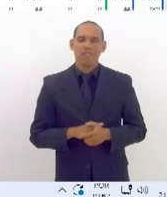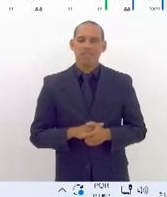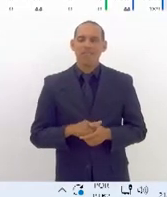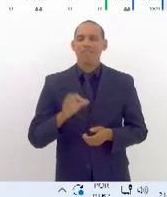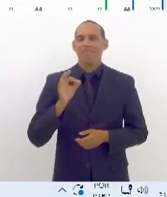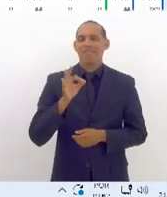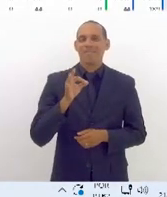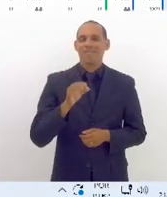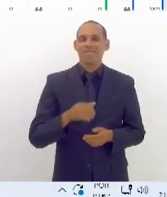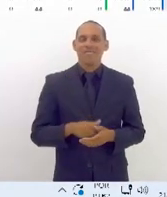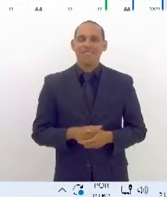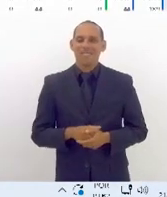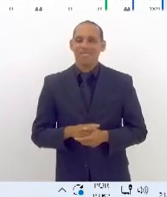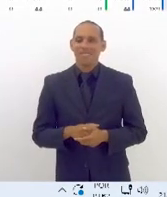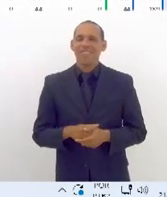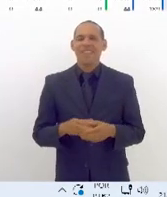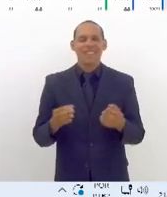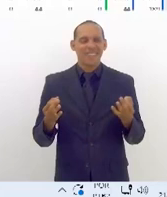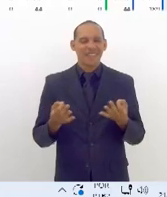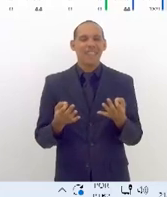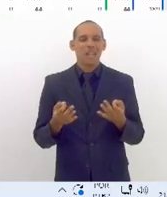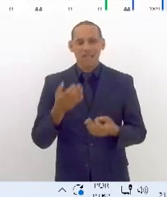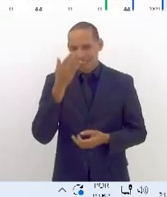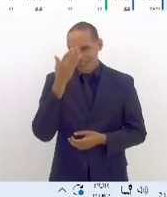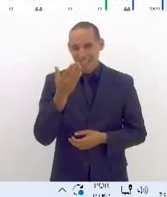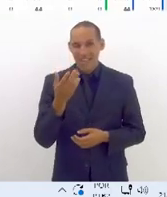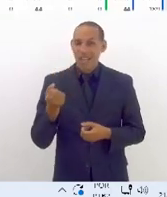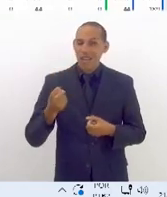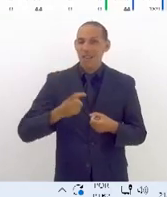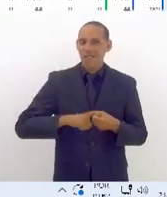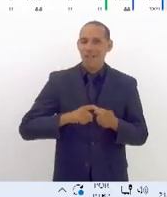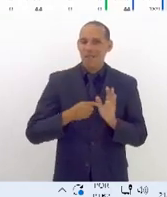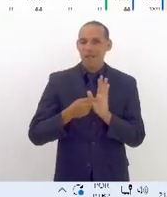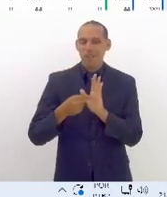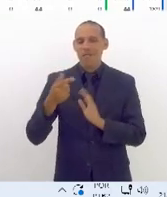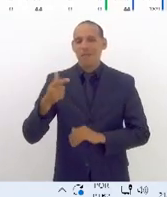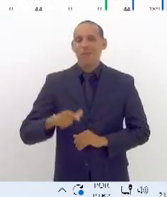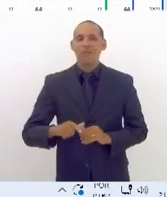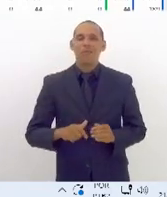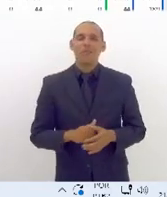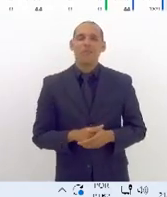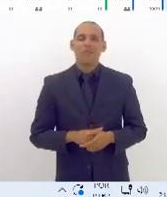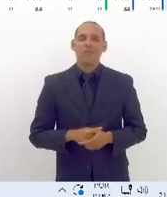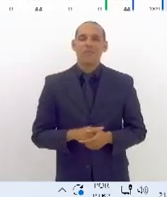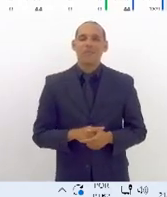isso exato Obrigado aí pode voltar para o modo apresentação